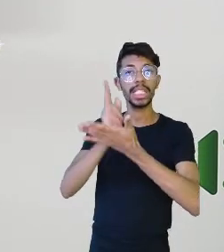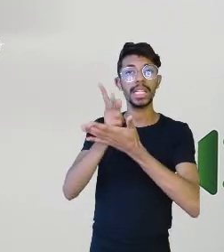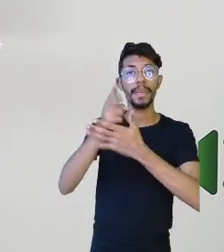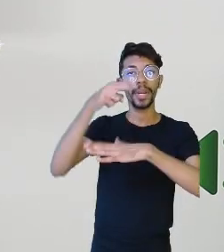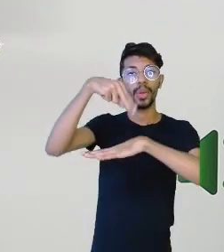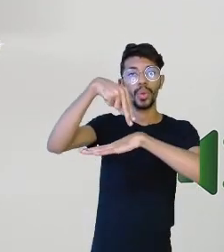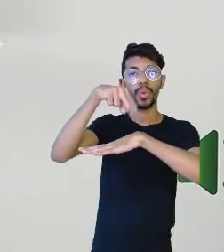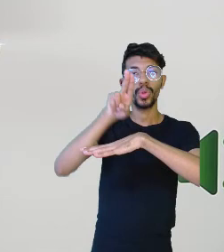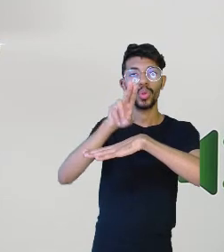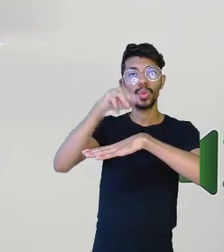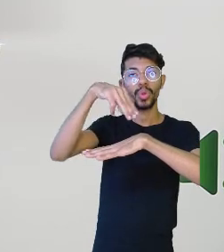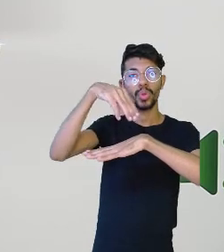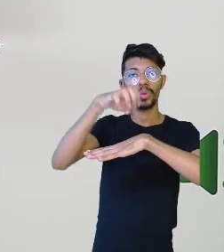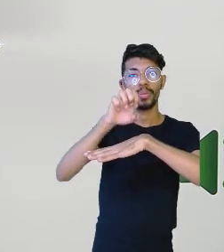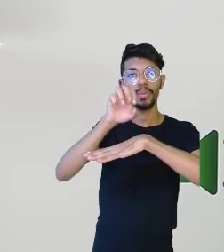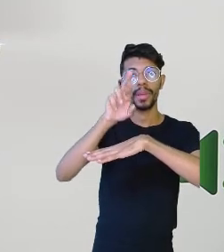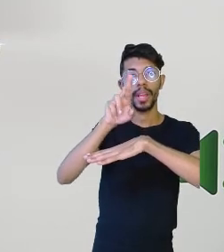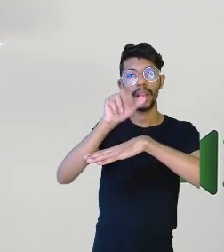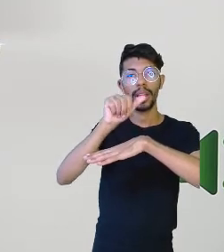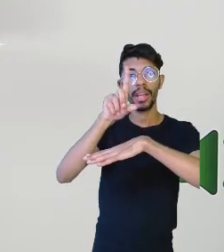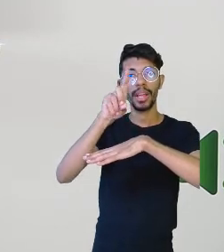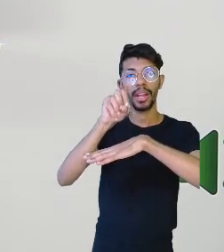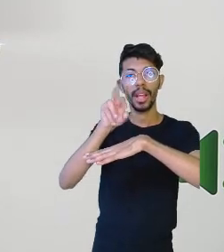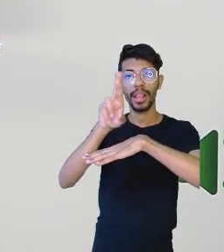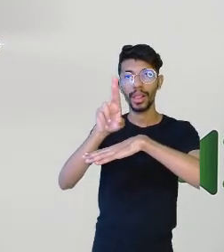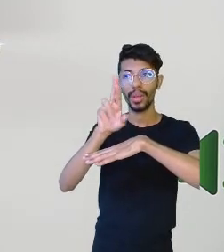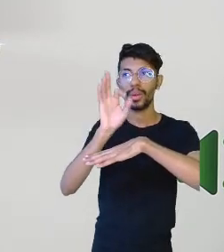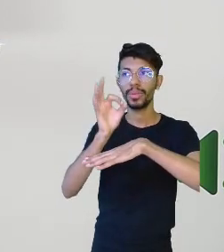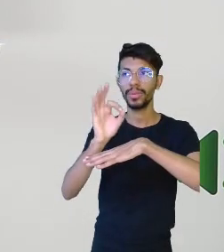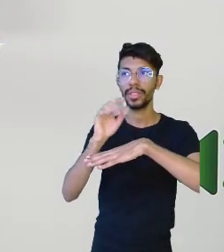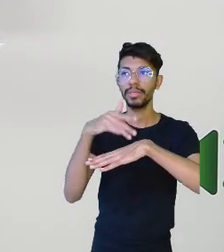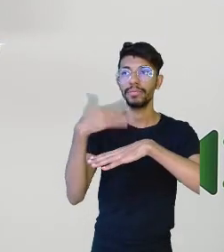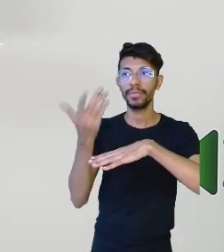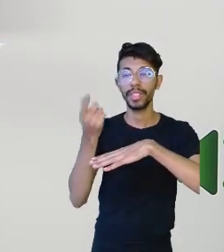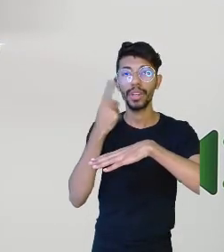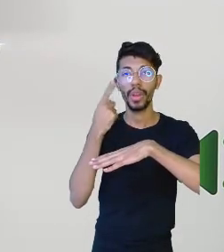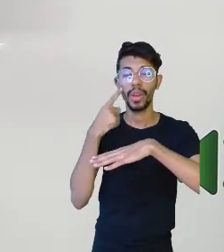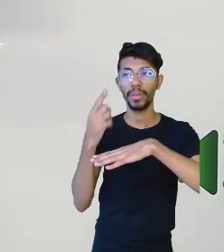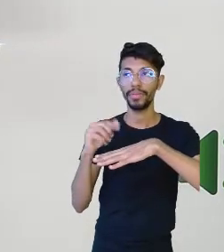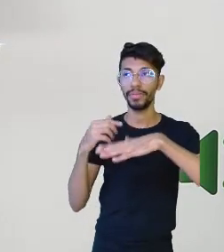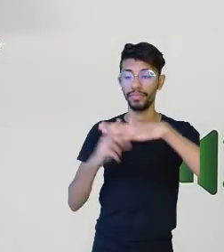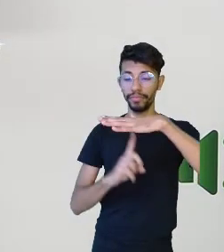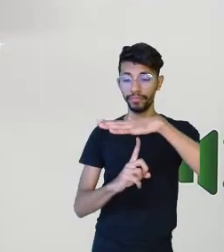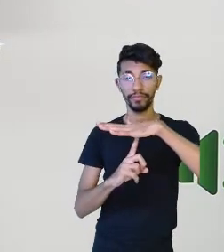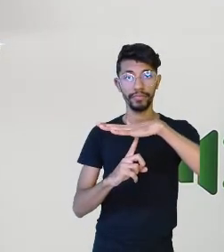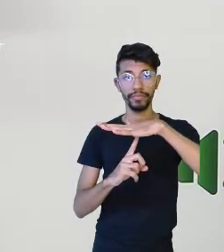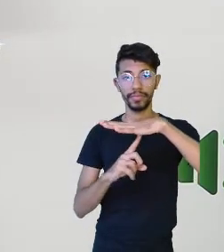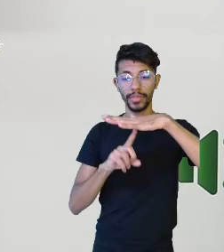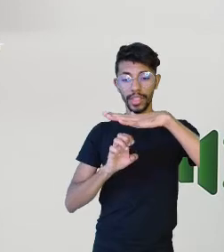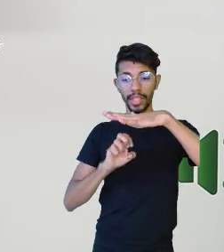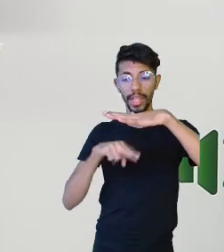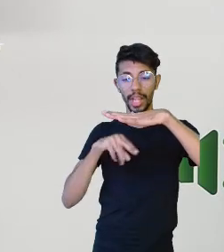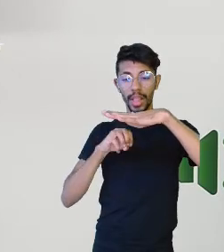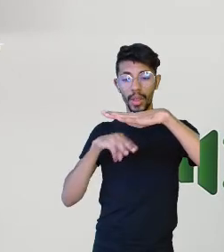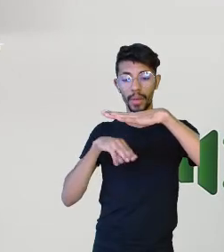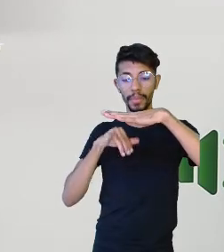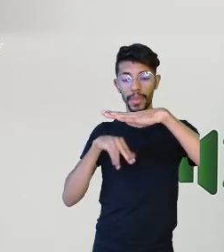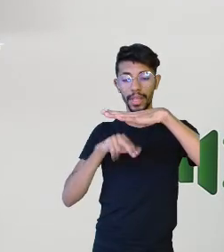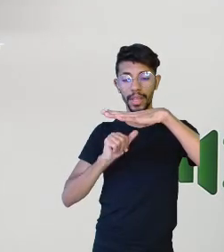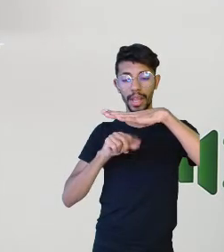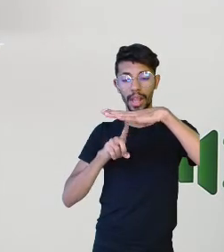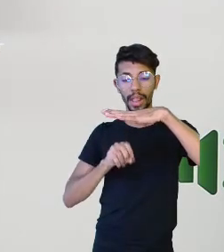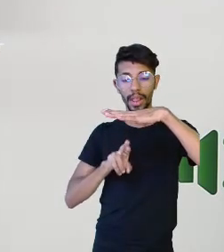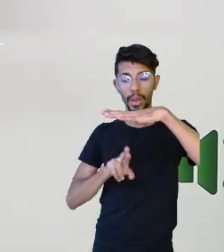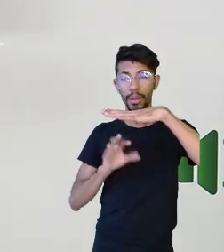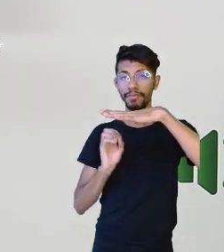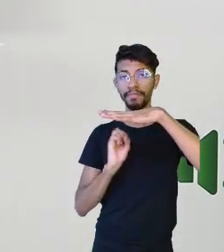eu deixei o meu denominador paradinho e só somei o meu